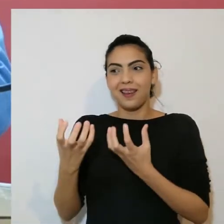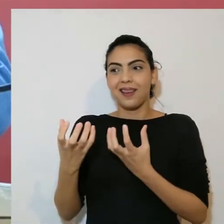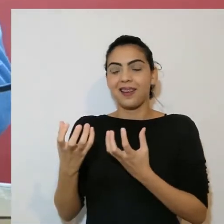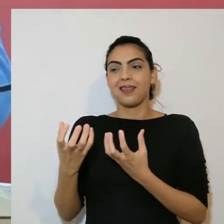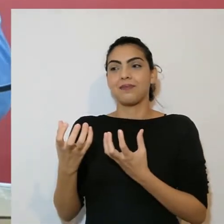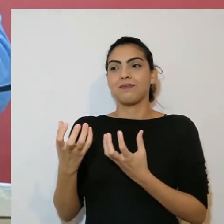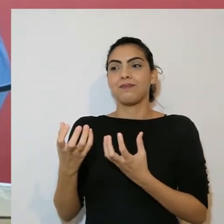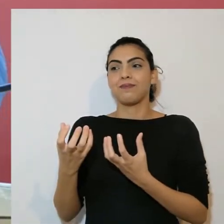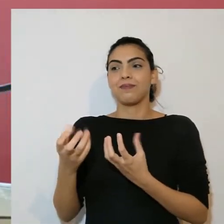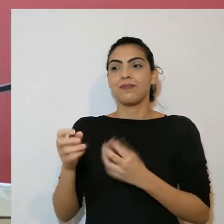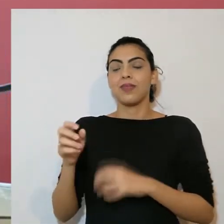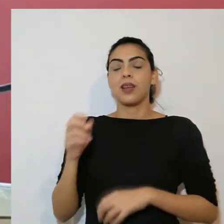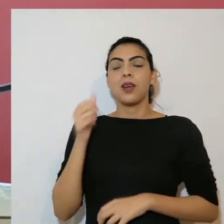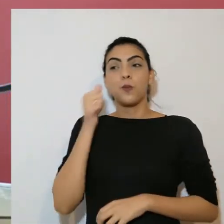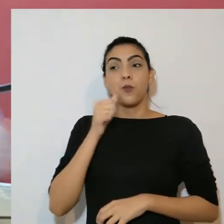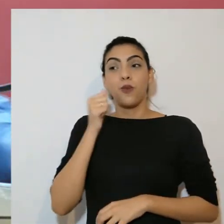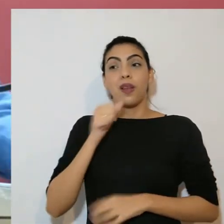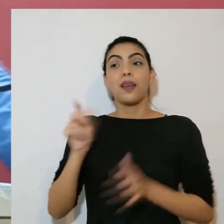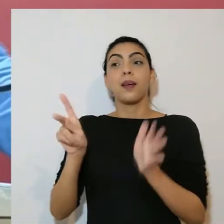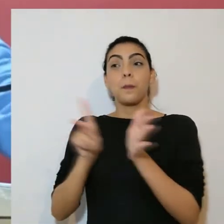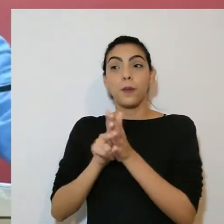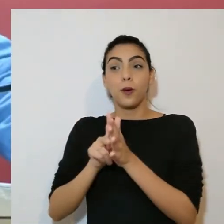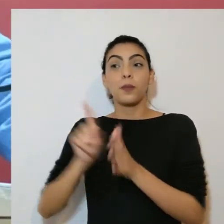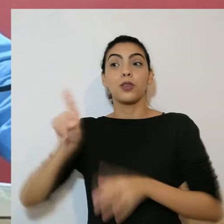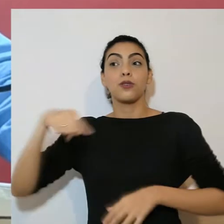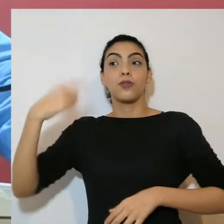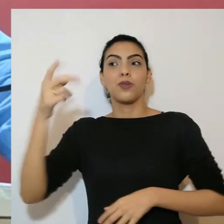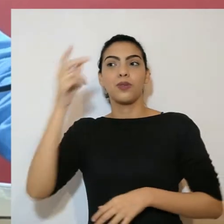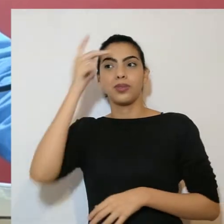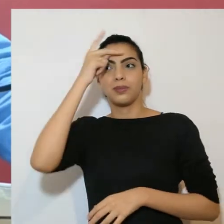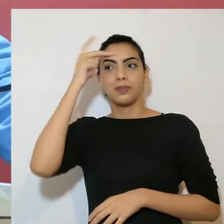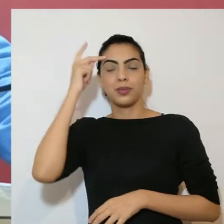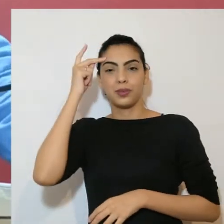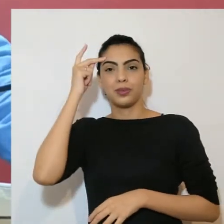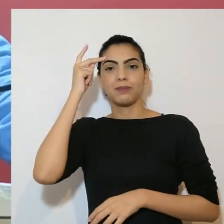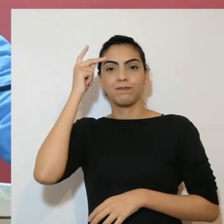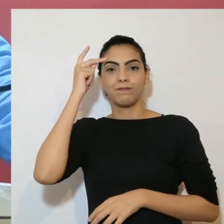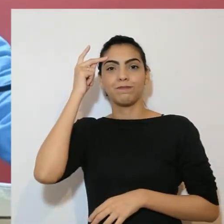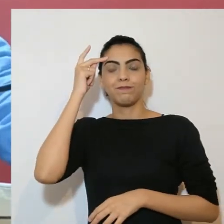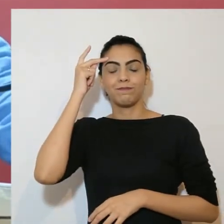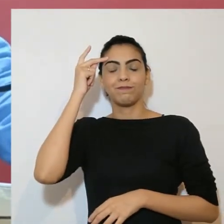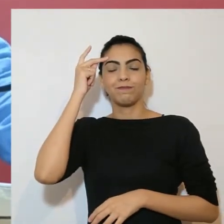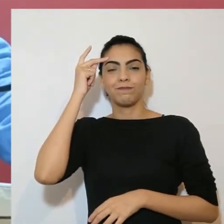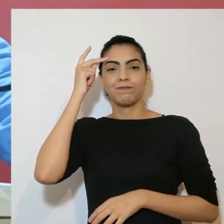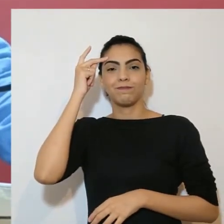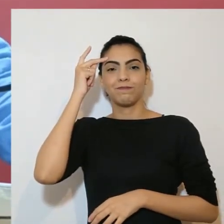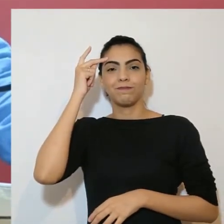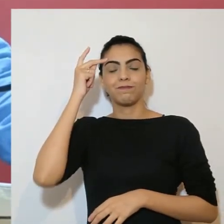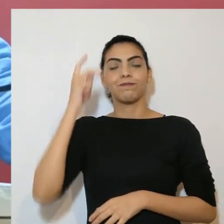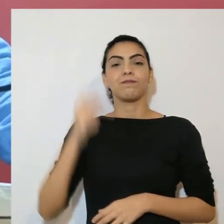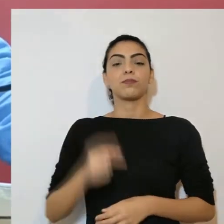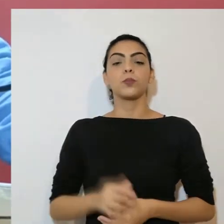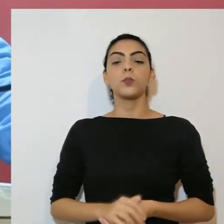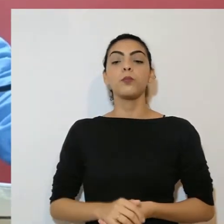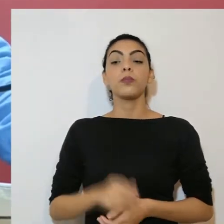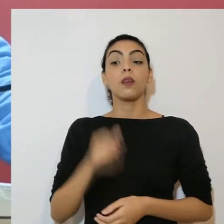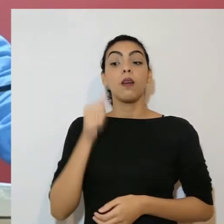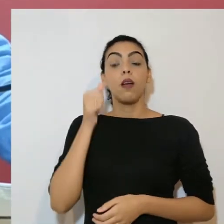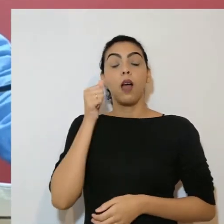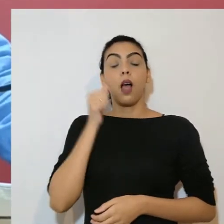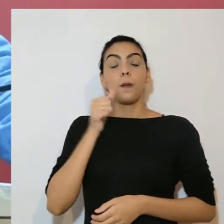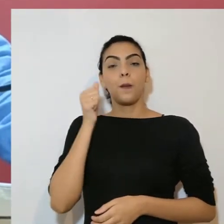me apaixonar por uma mulher que pertence a outro homem. Isso vai trazer sérias